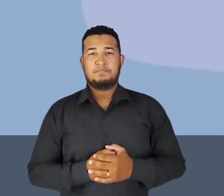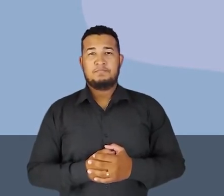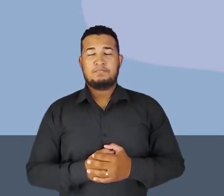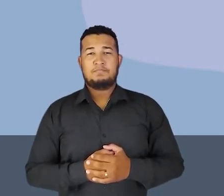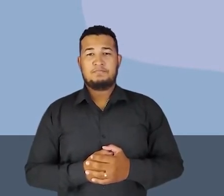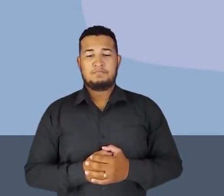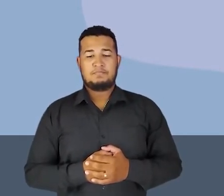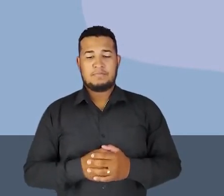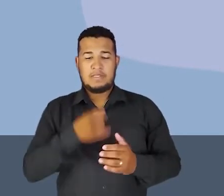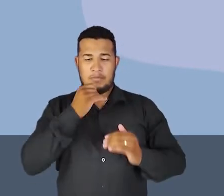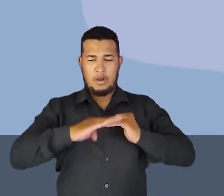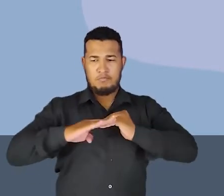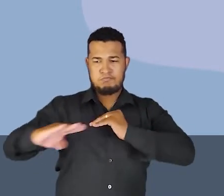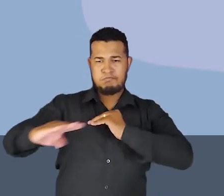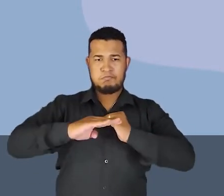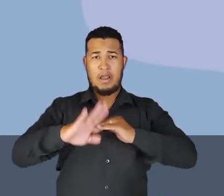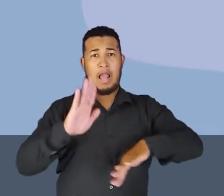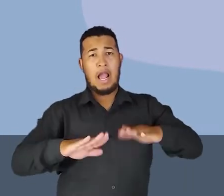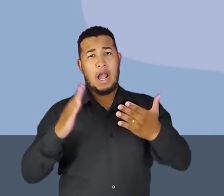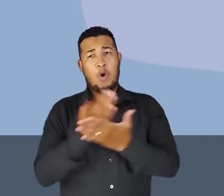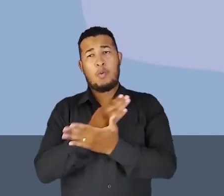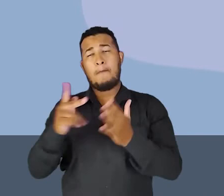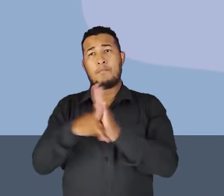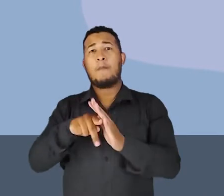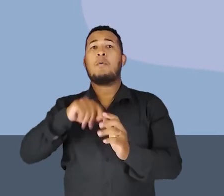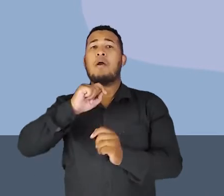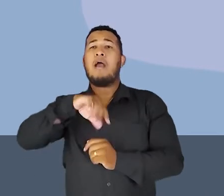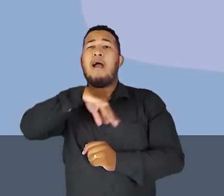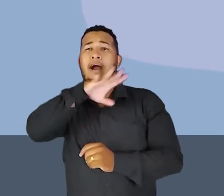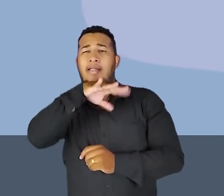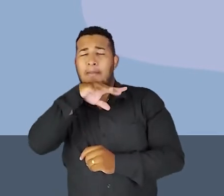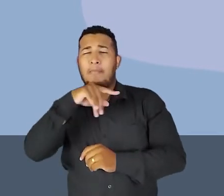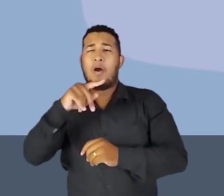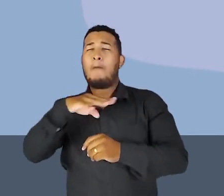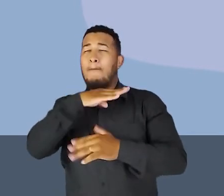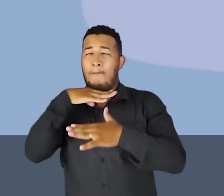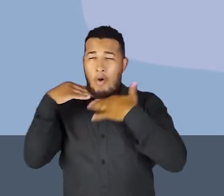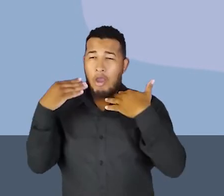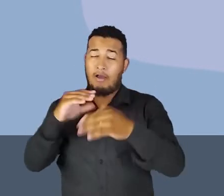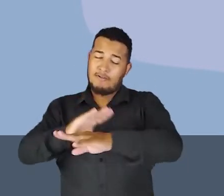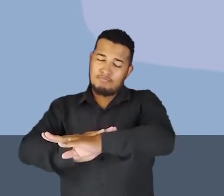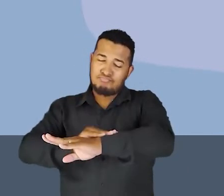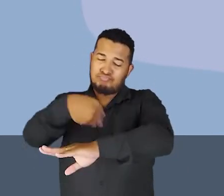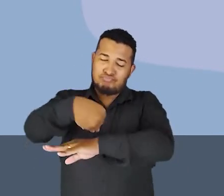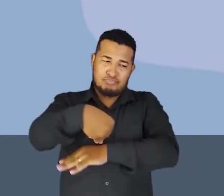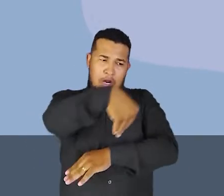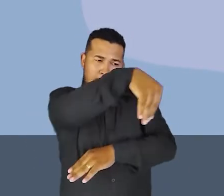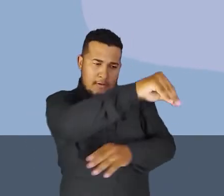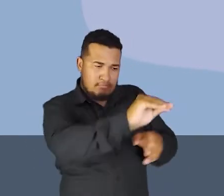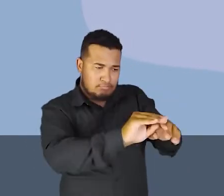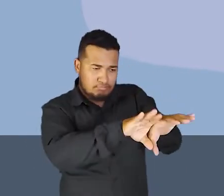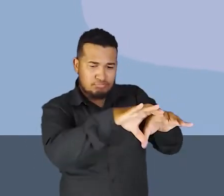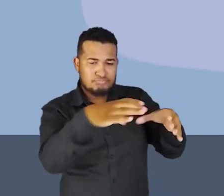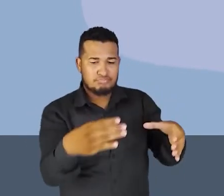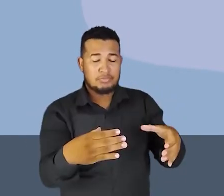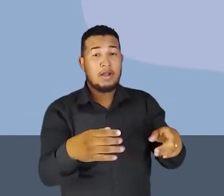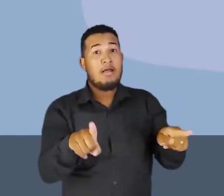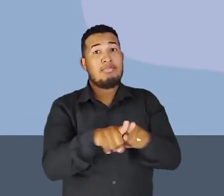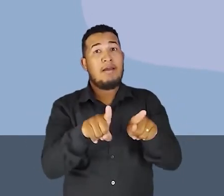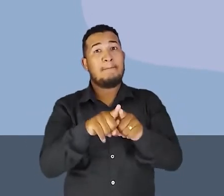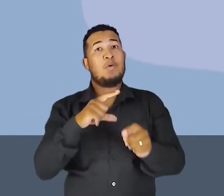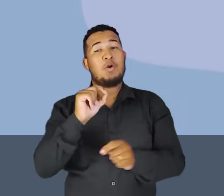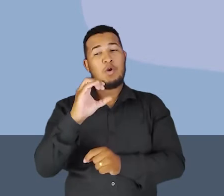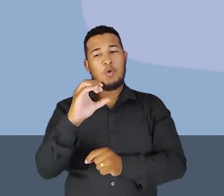Essas membranas tanto podem ser naturais, de animais, como podem ser sintéticas também, né, industriais. E a cuíca. Aí você